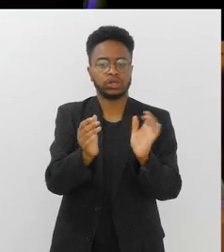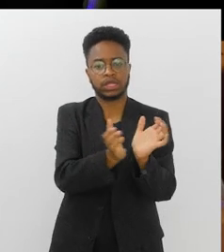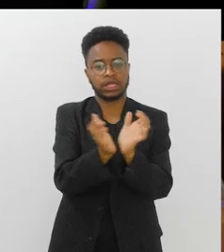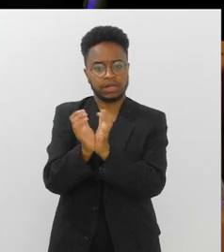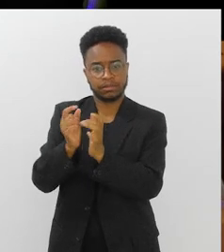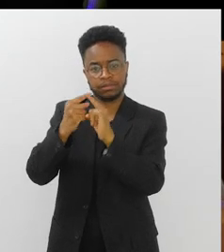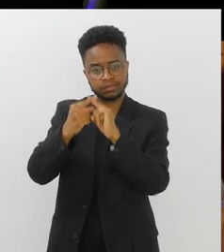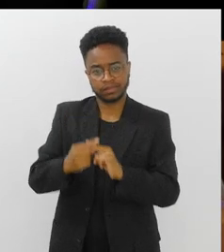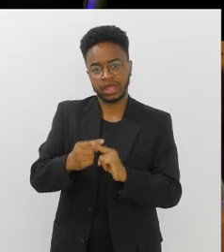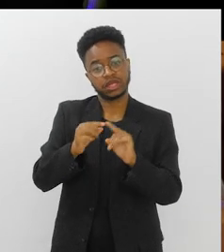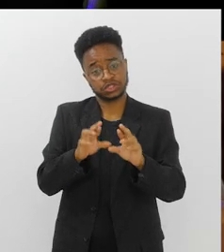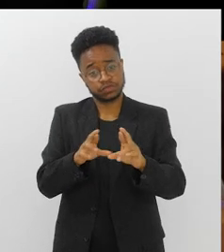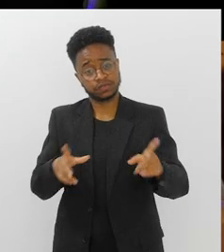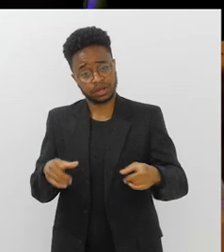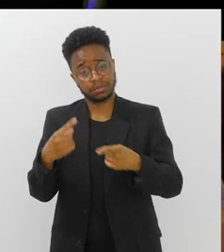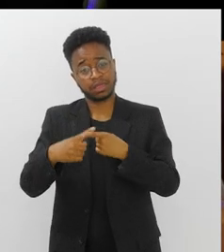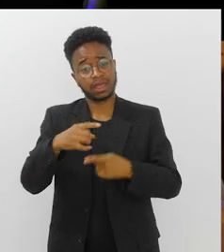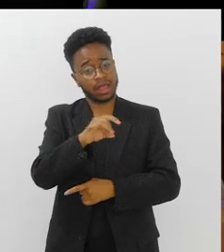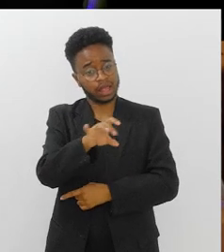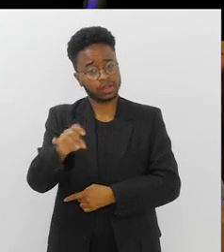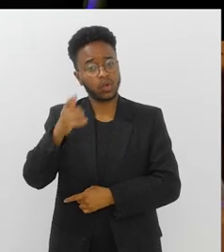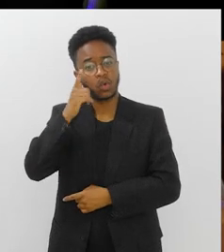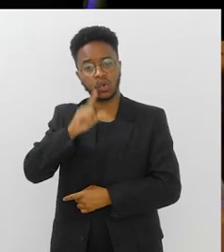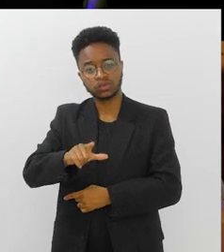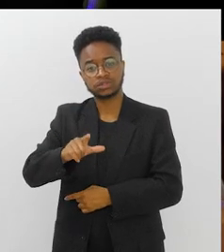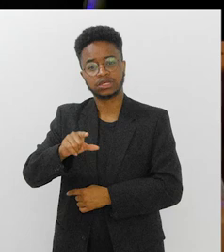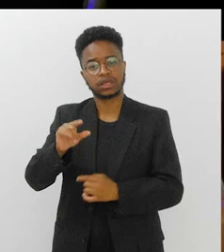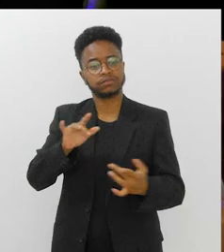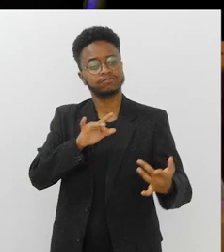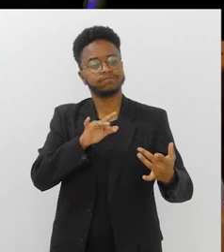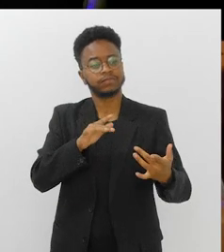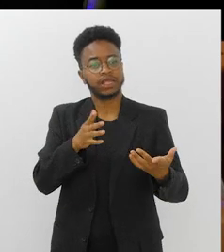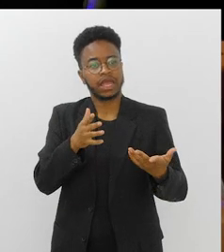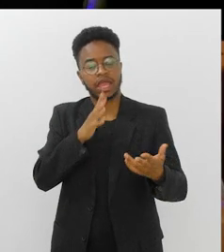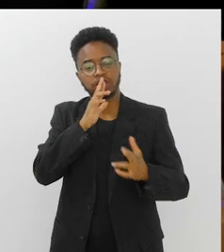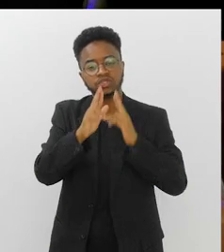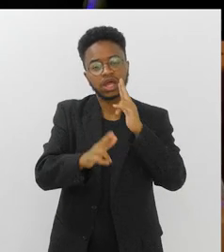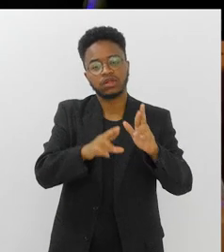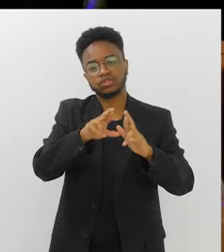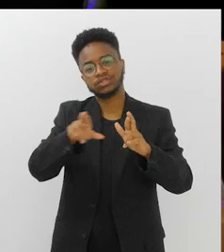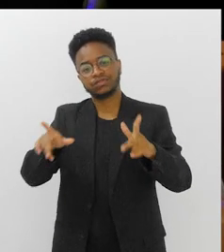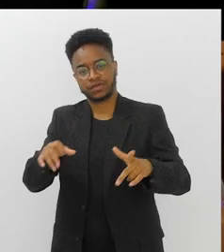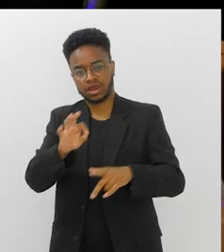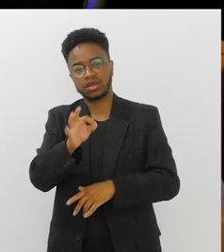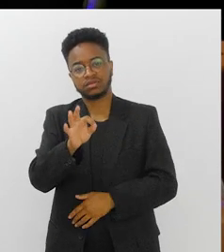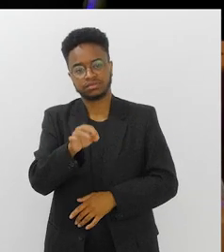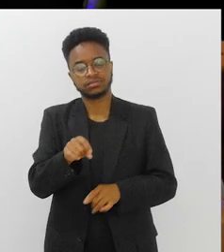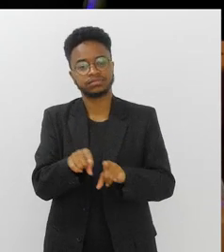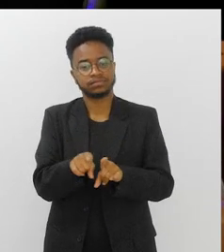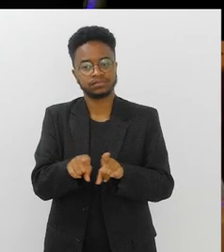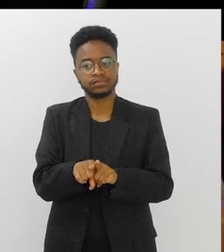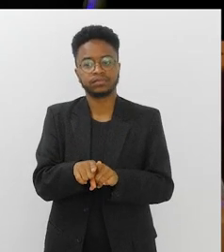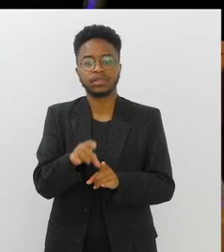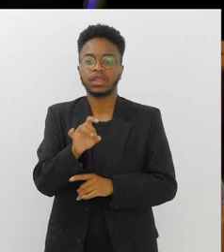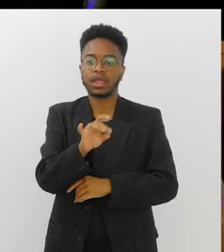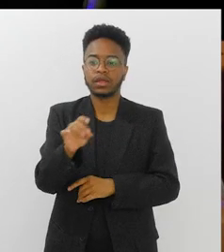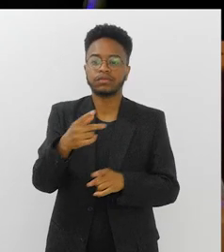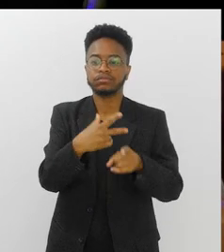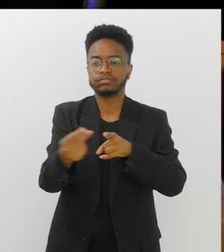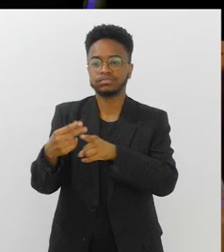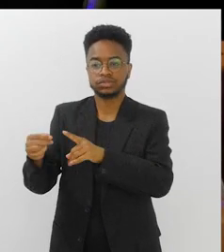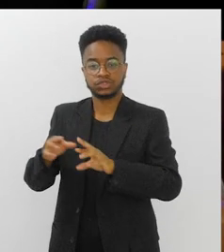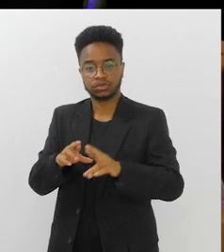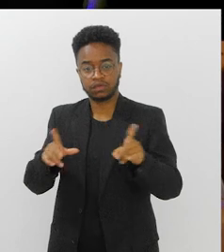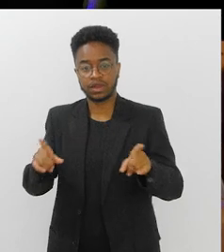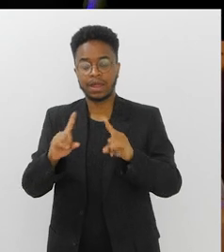né porque cada uma acaba acessando os recursos dado os resultados né que que cada um